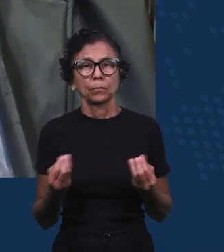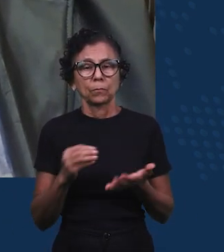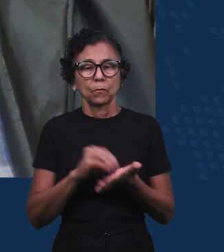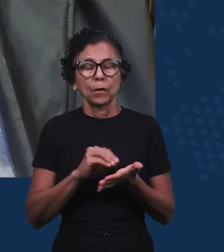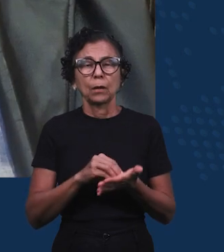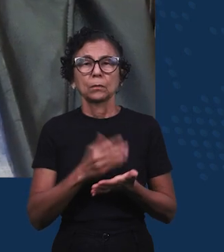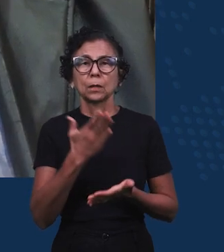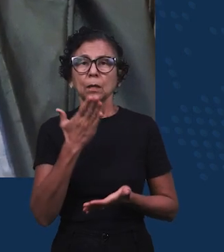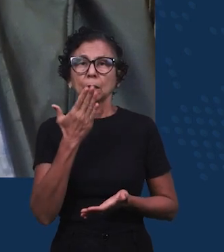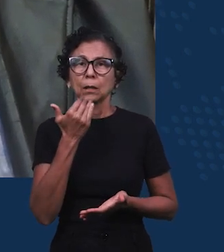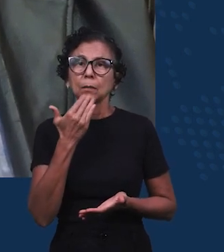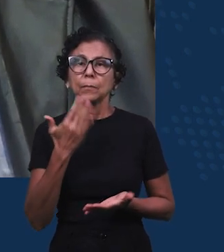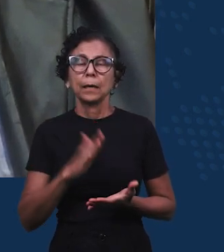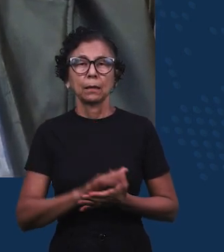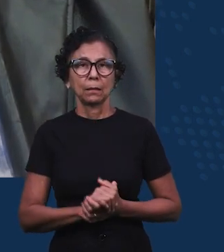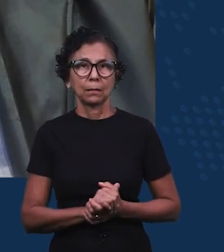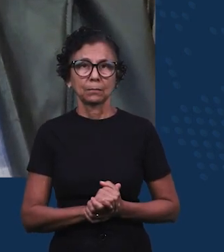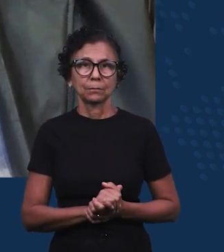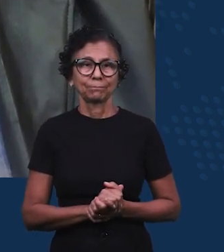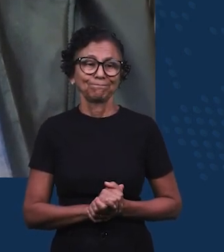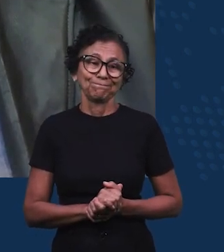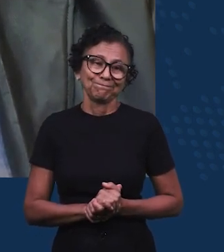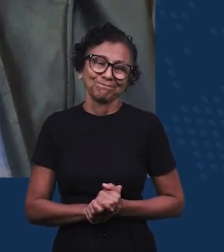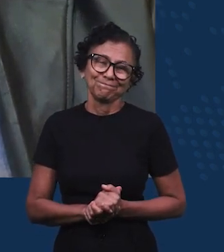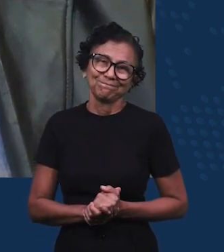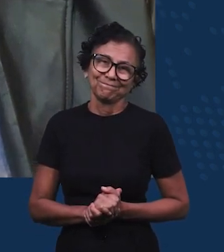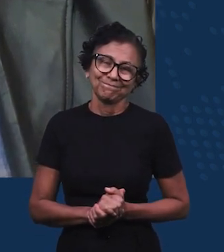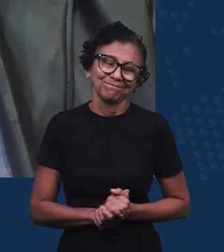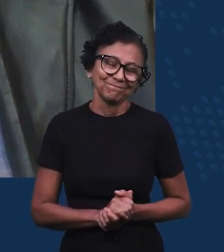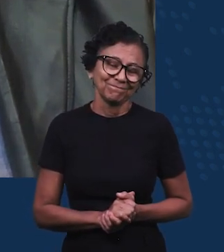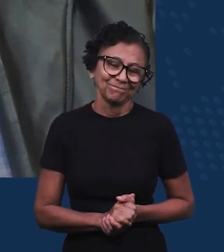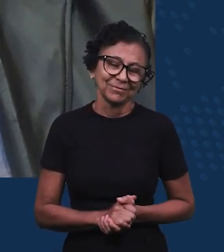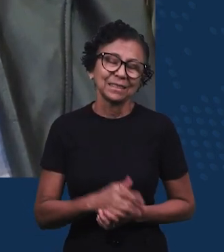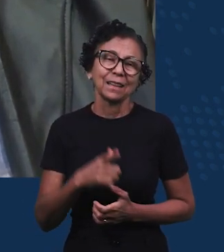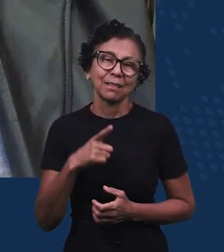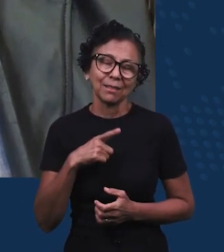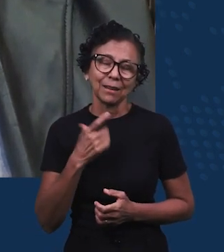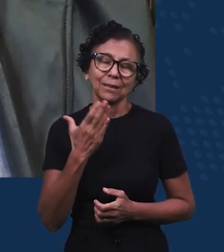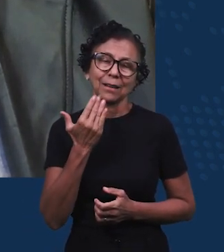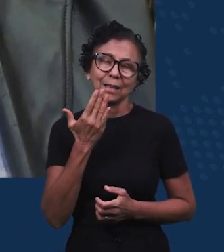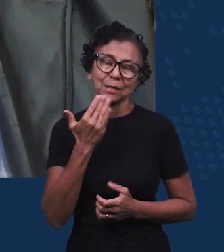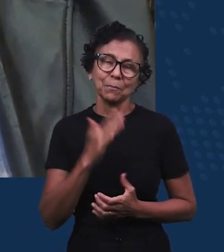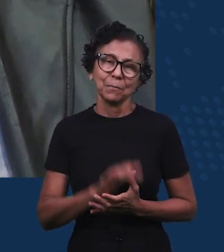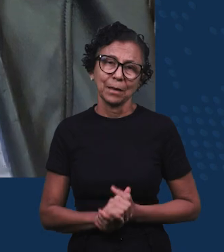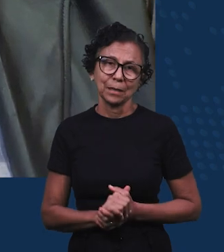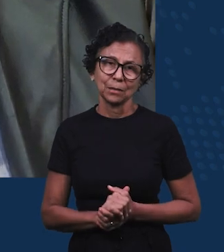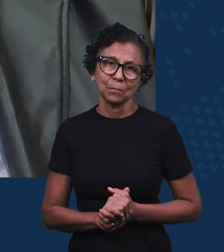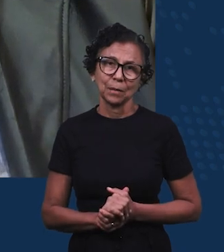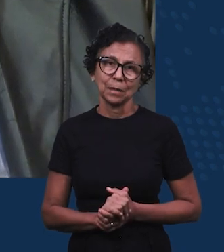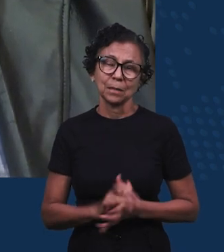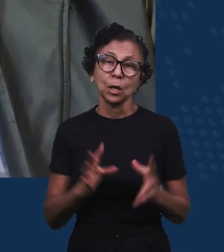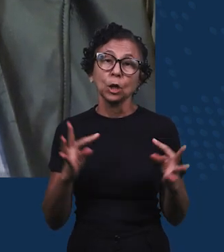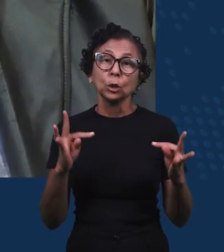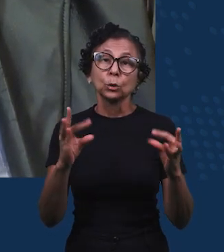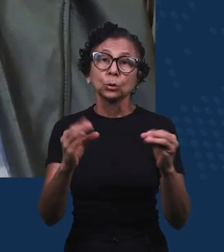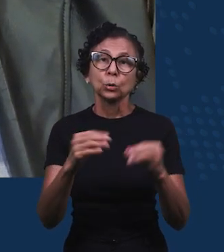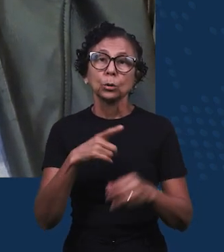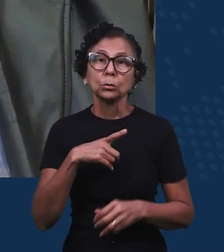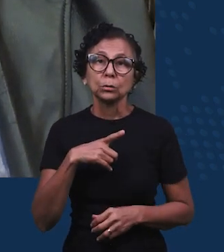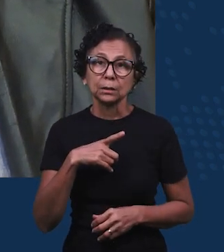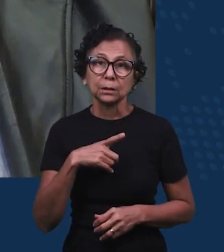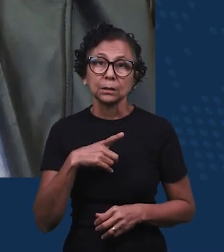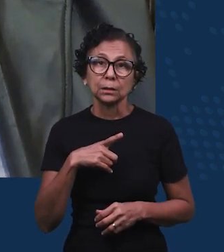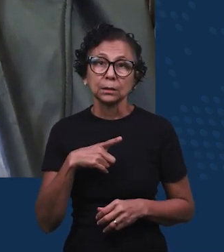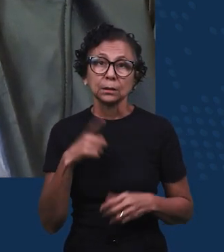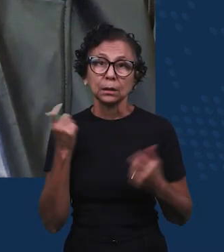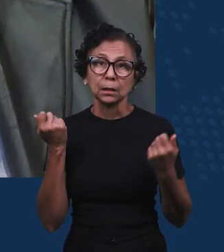relações. E tem comida, mas a comida não chega até os que precisam comer, ou